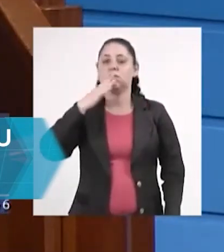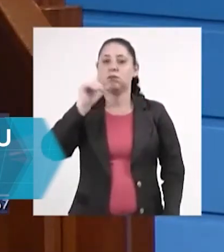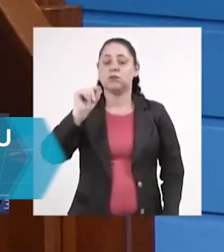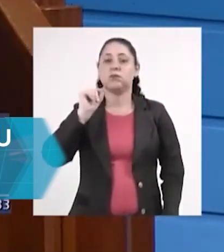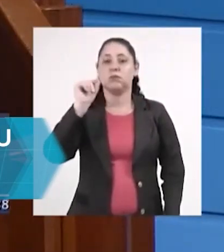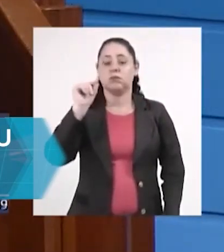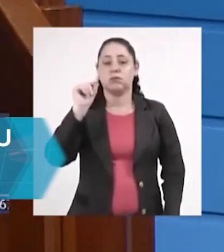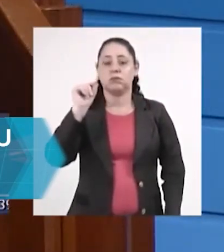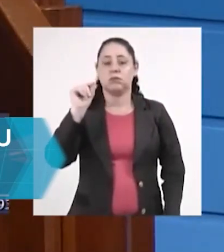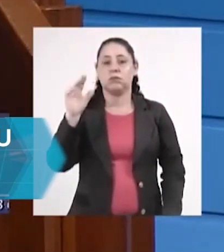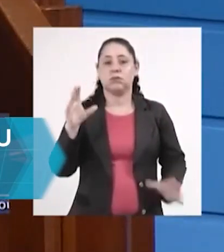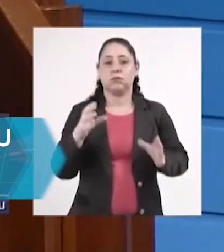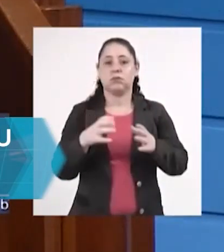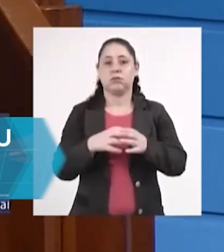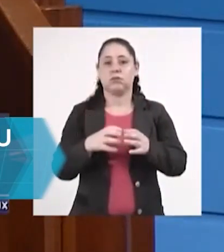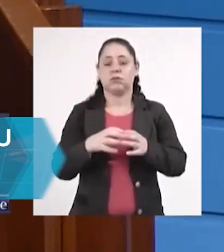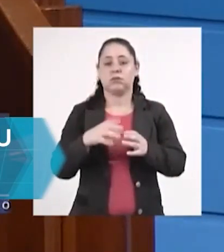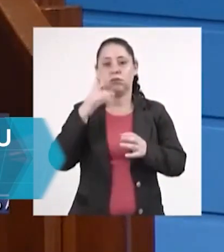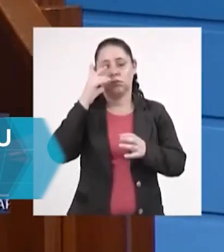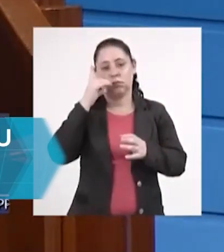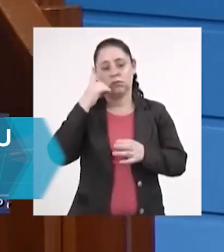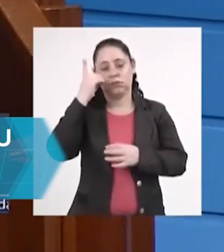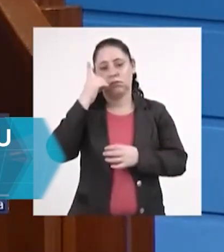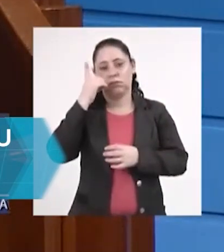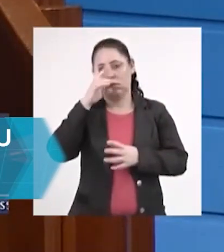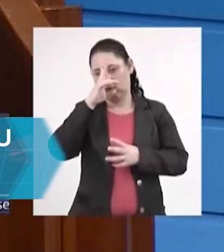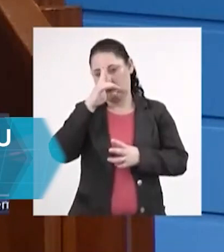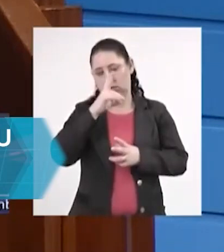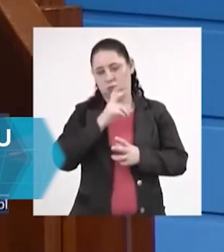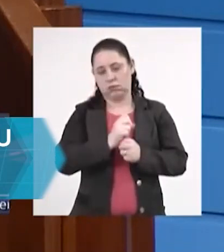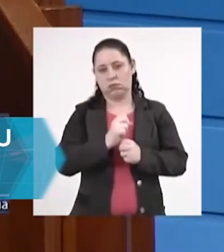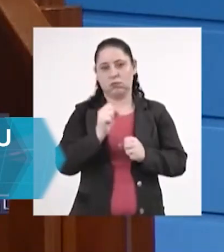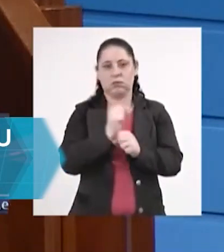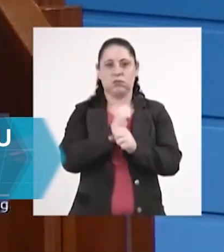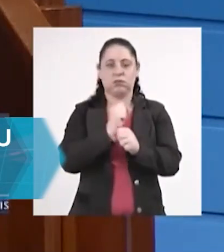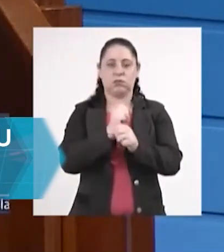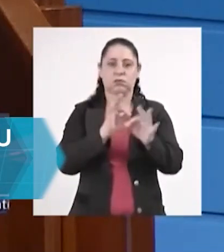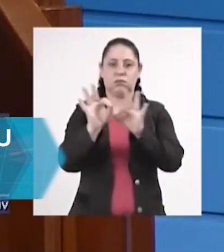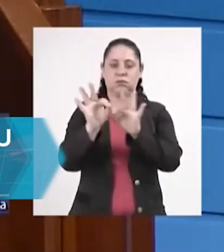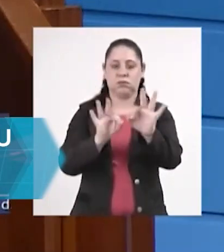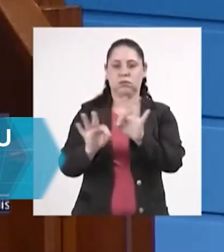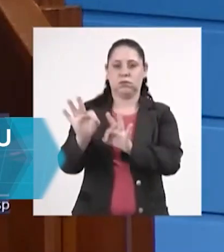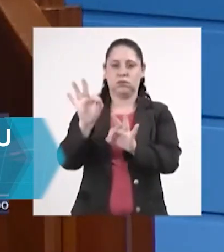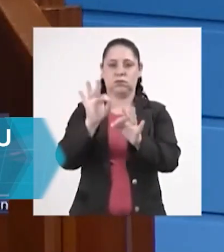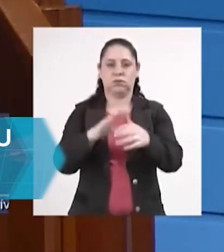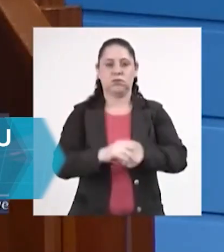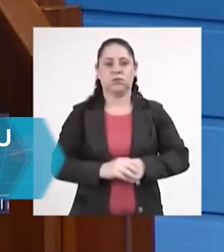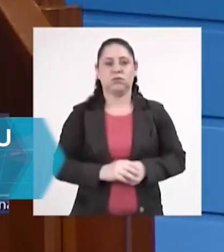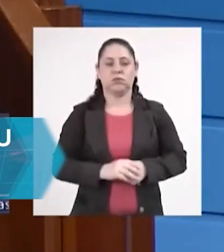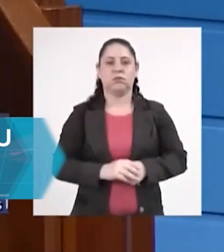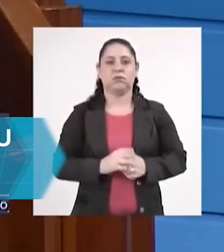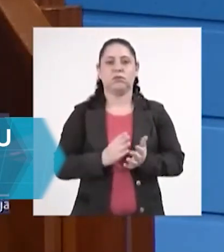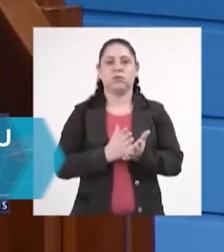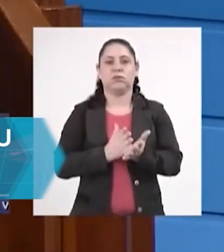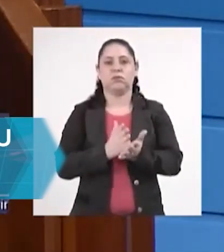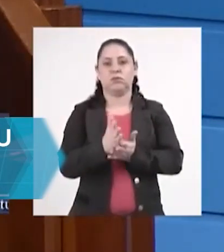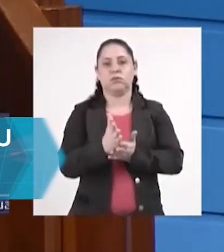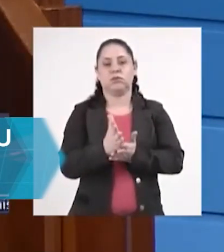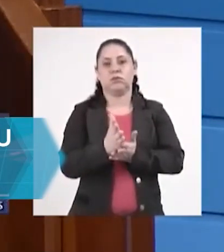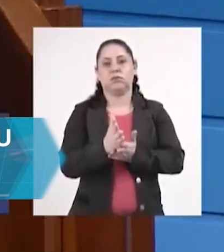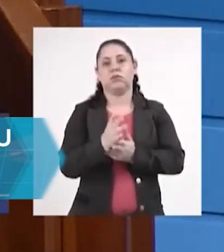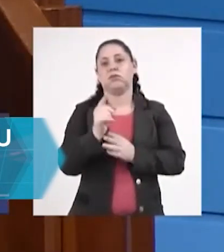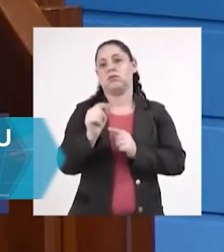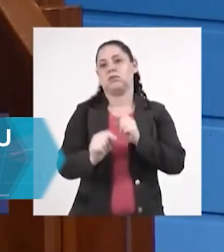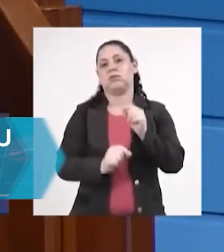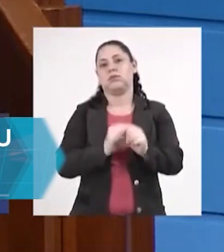que este Parlamento Se fortaleça se reconstrua se reorganize nos rumos do